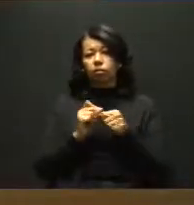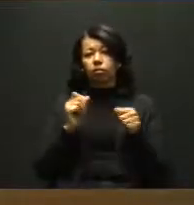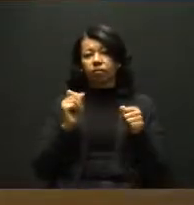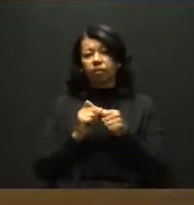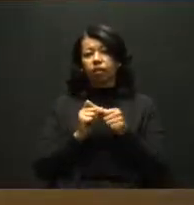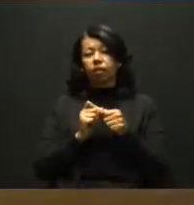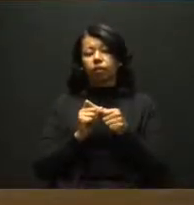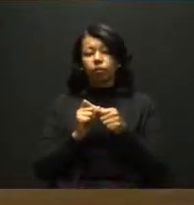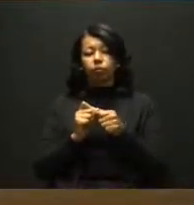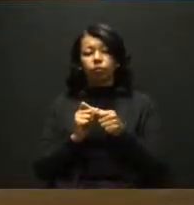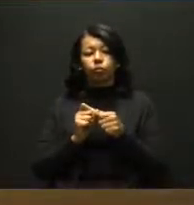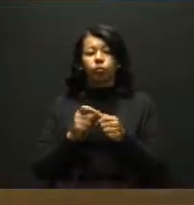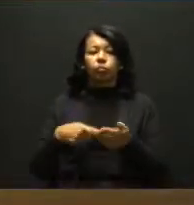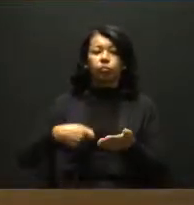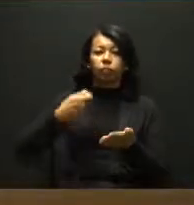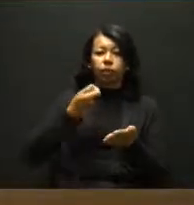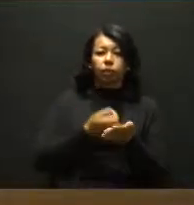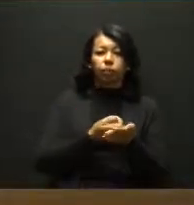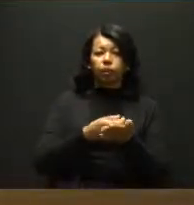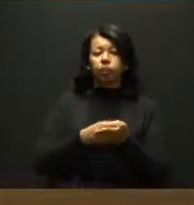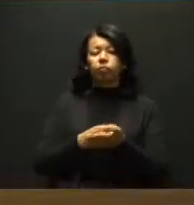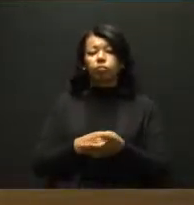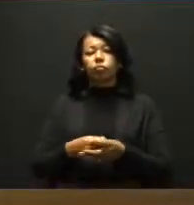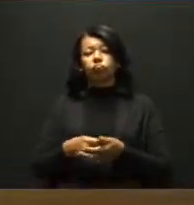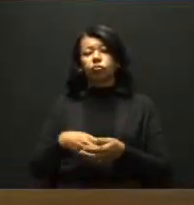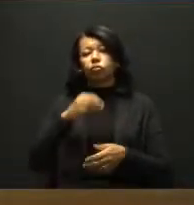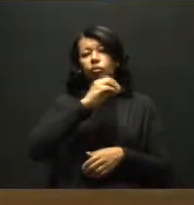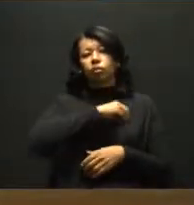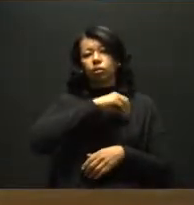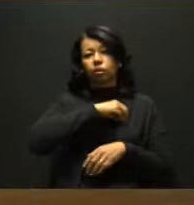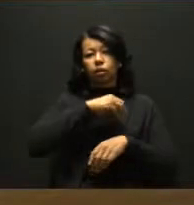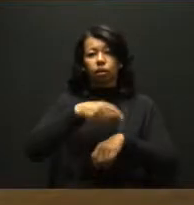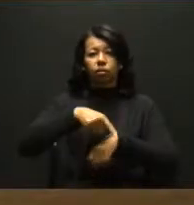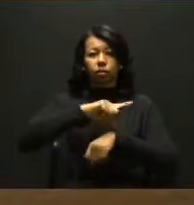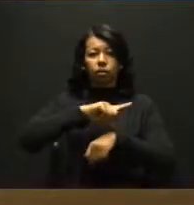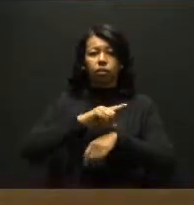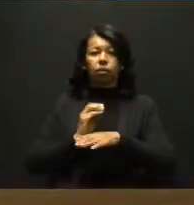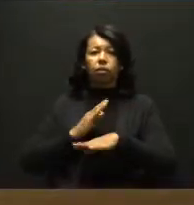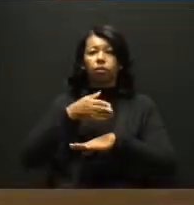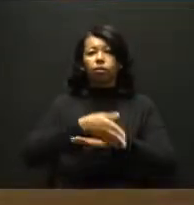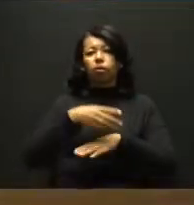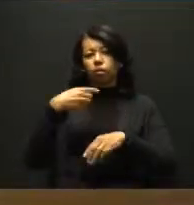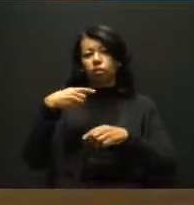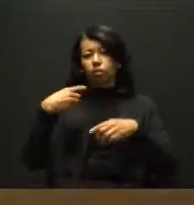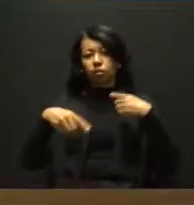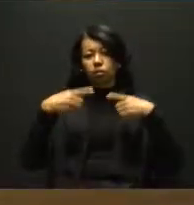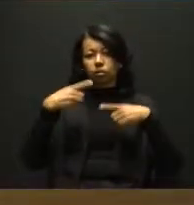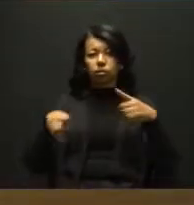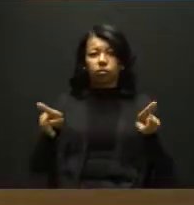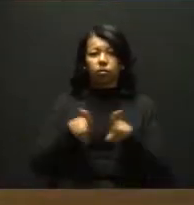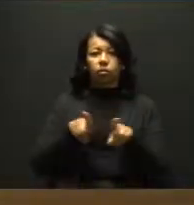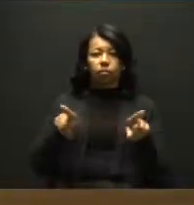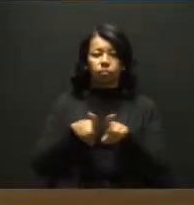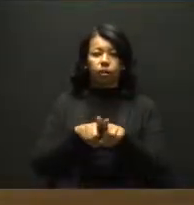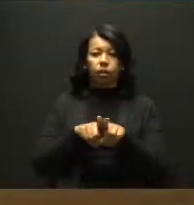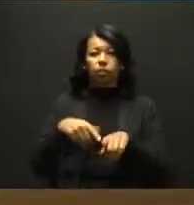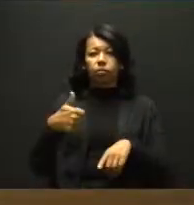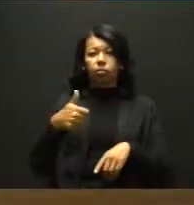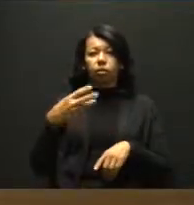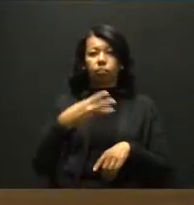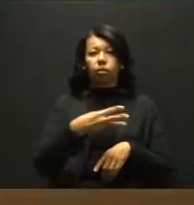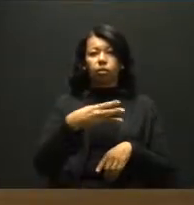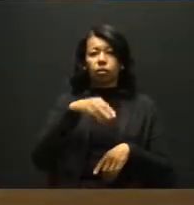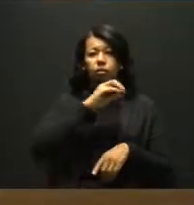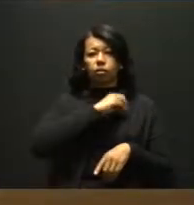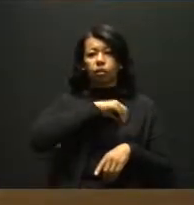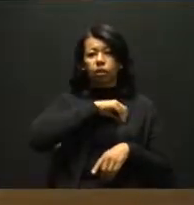o pagamento das dívidas tanto do salário atrasado e entrar na discussão também a questão do 13º